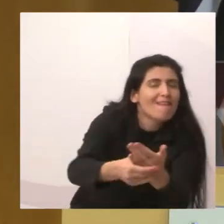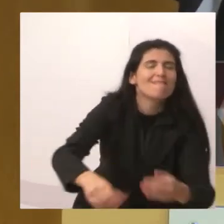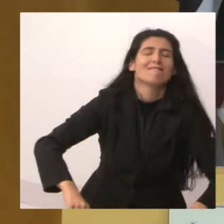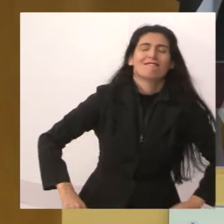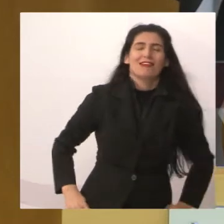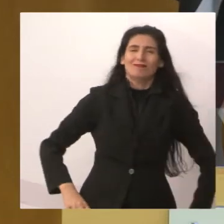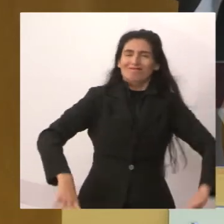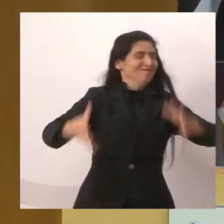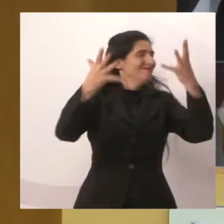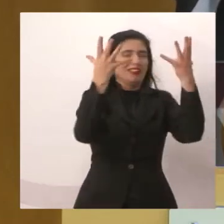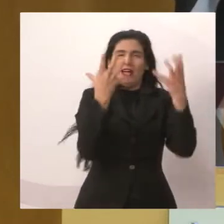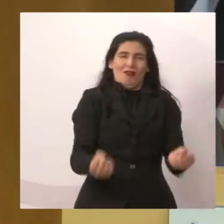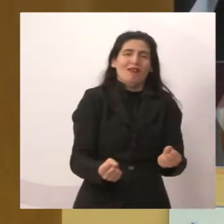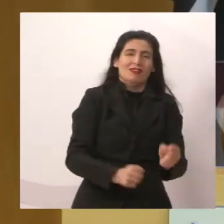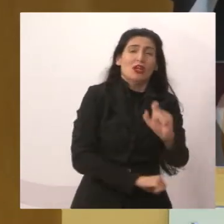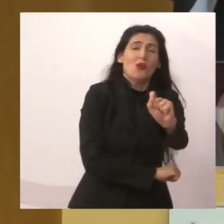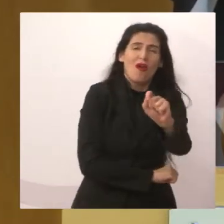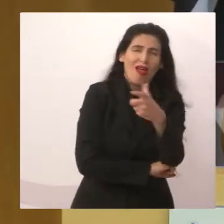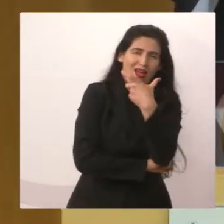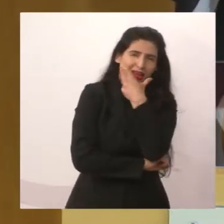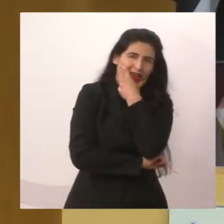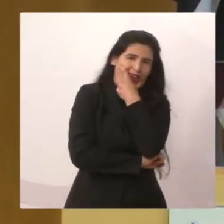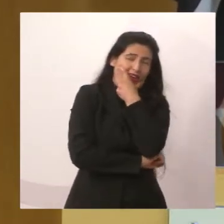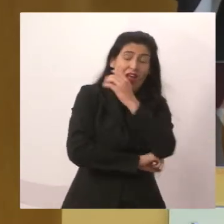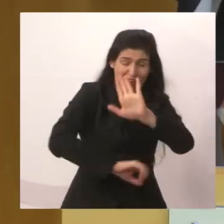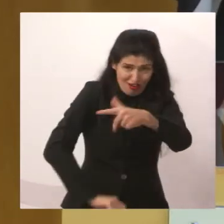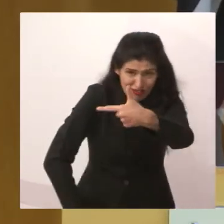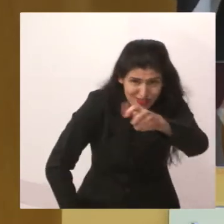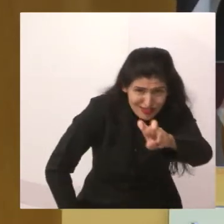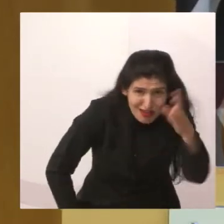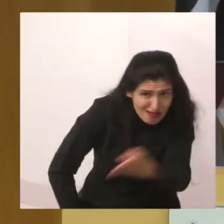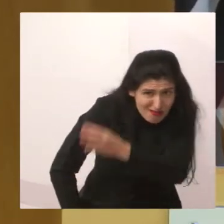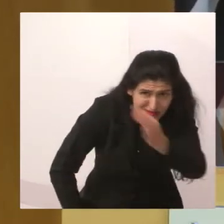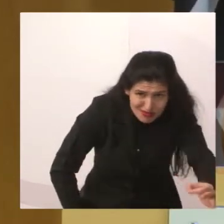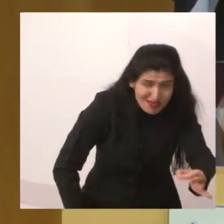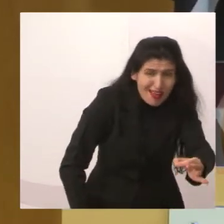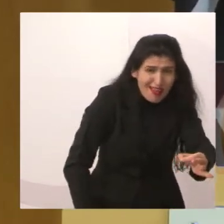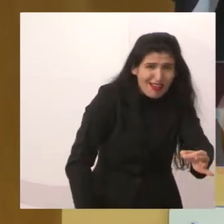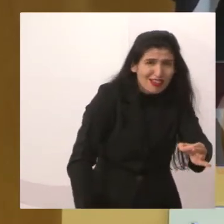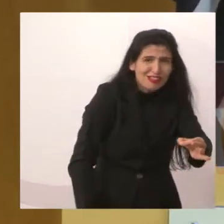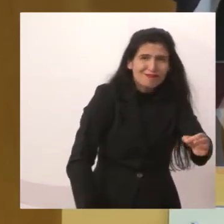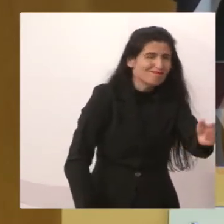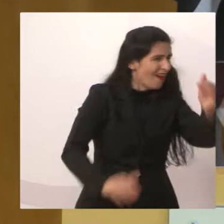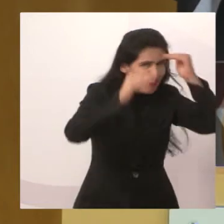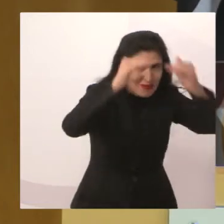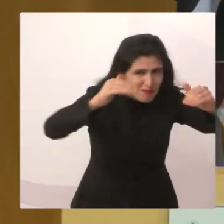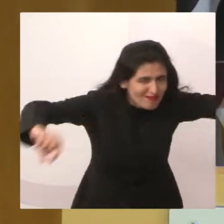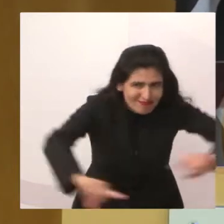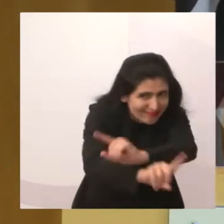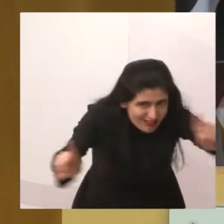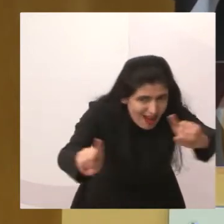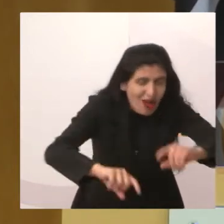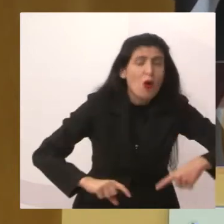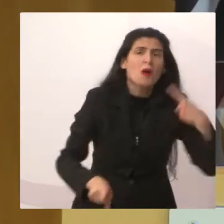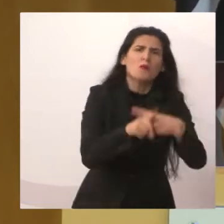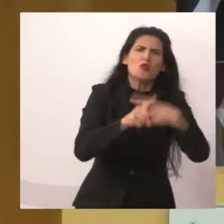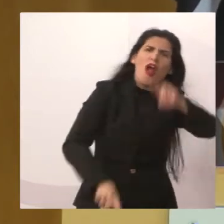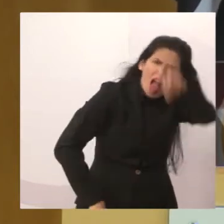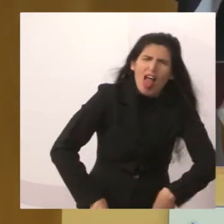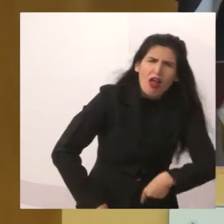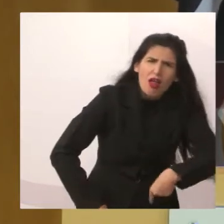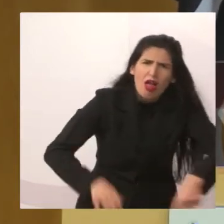que foi a questão da aplicação dos 25%, que é um critério